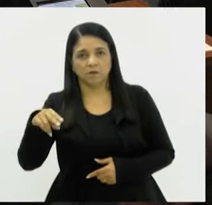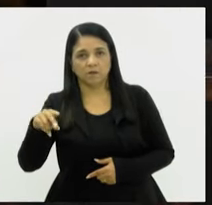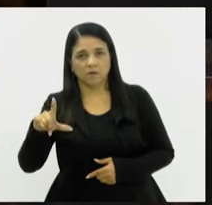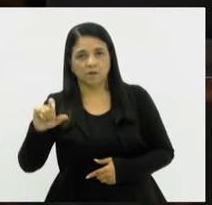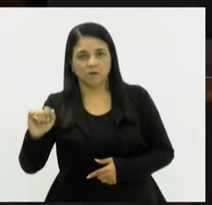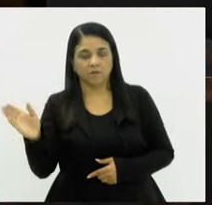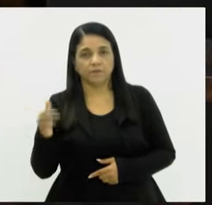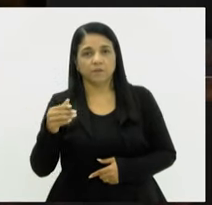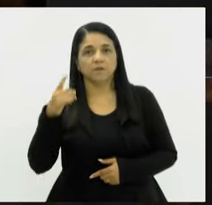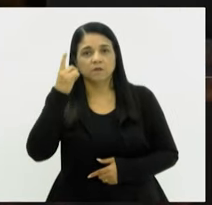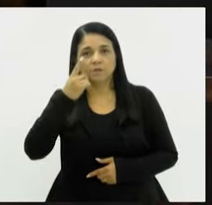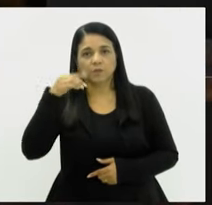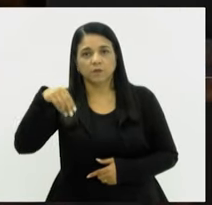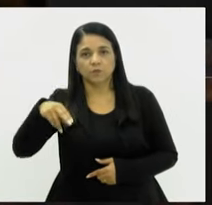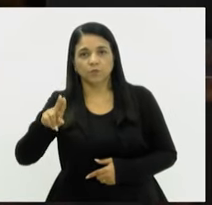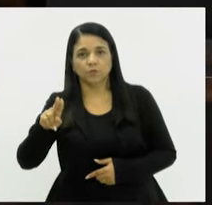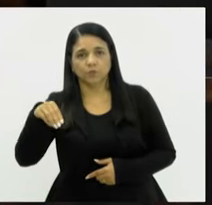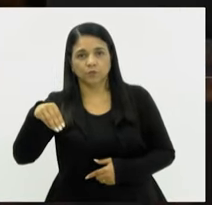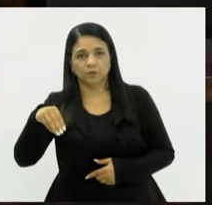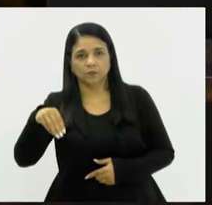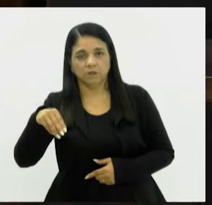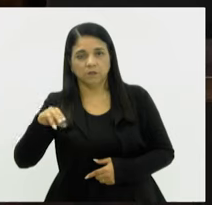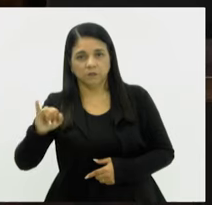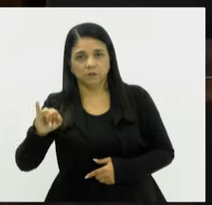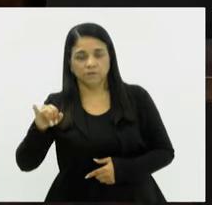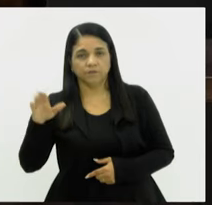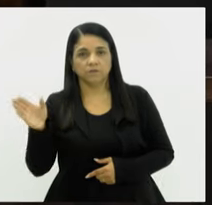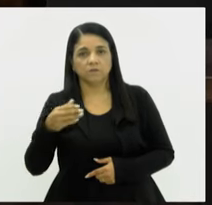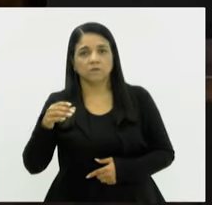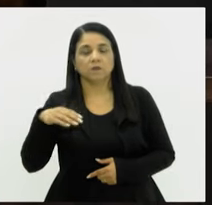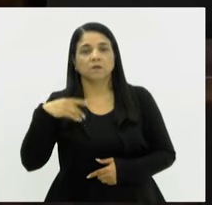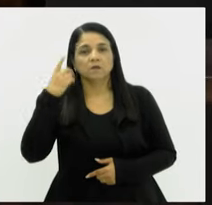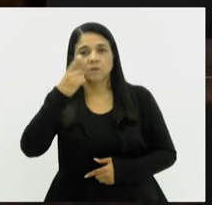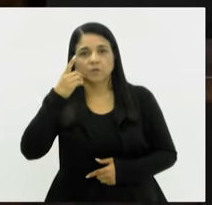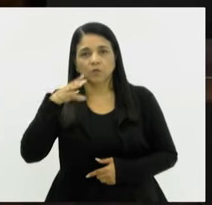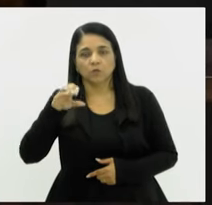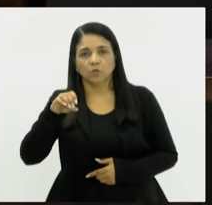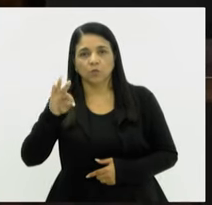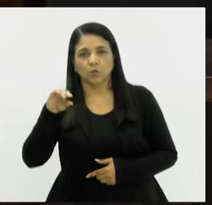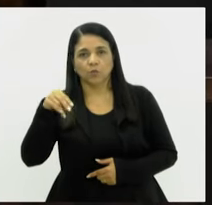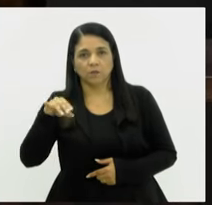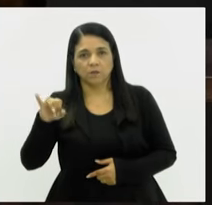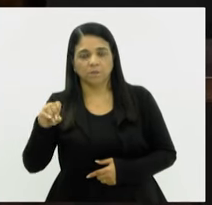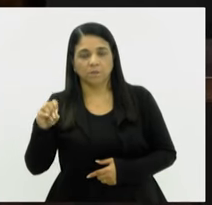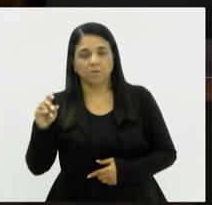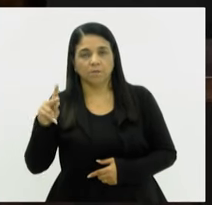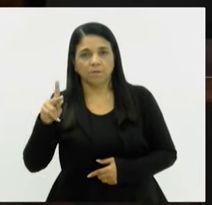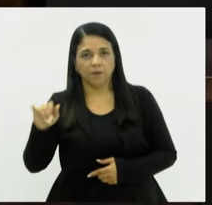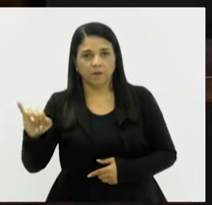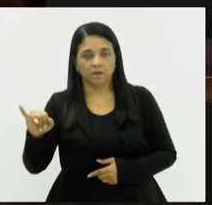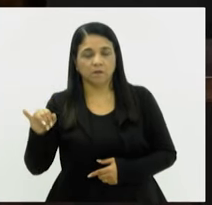Deputado Munir Neto. Deputado Otone de Paula Pai.